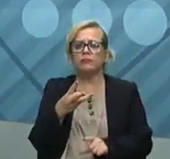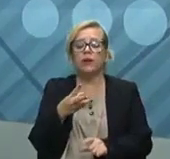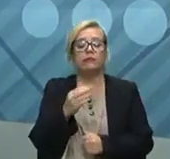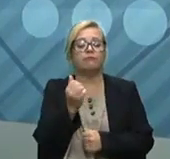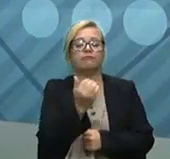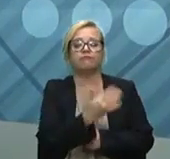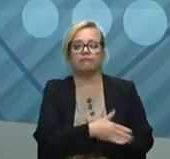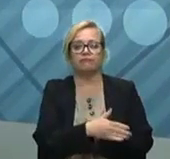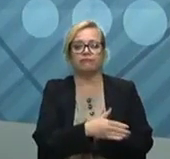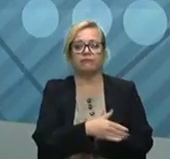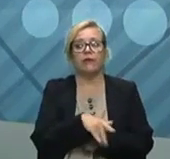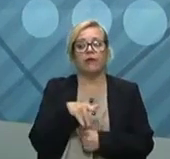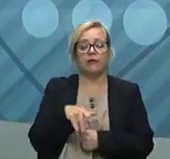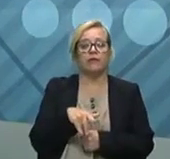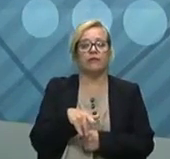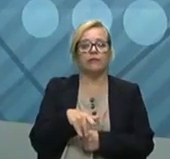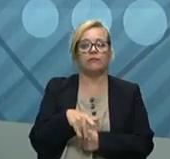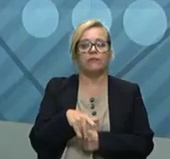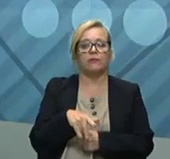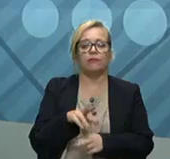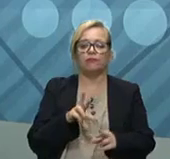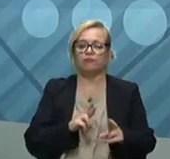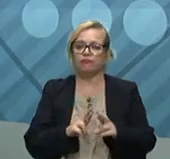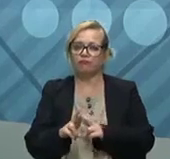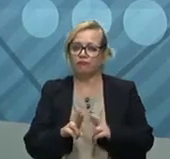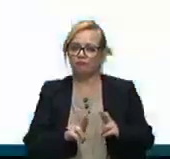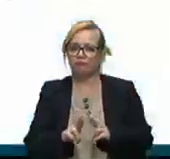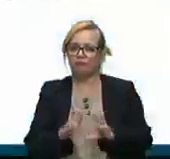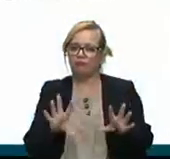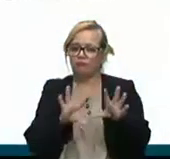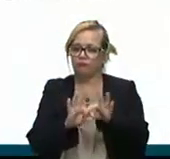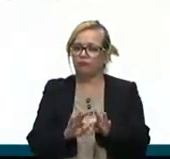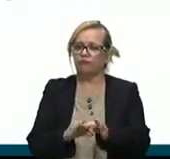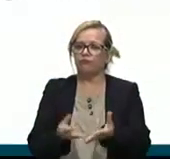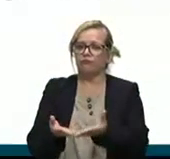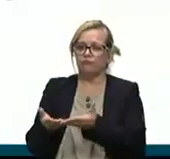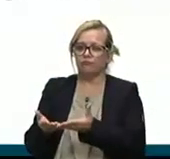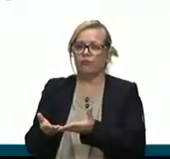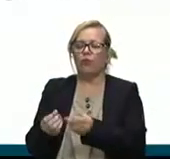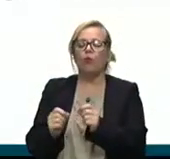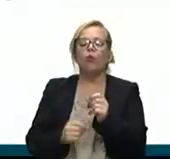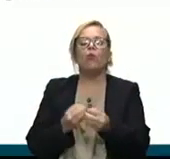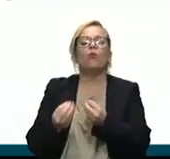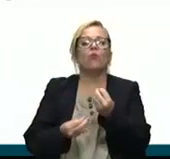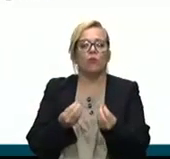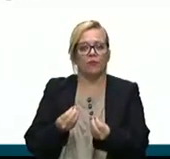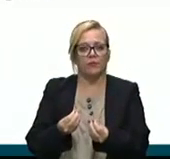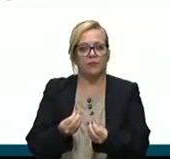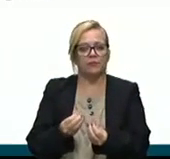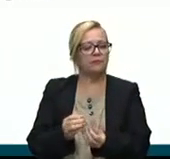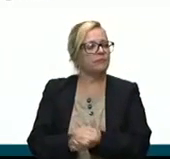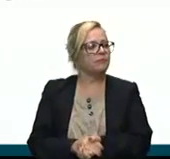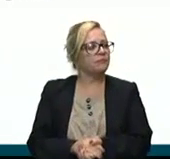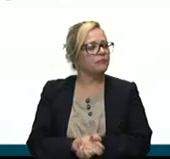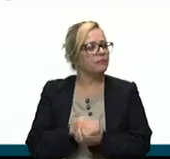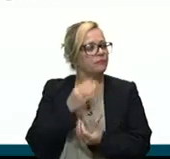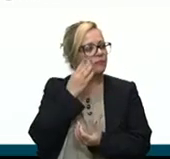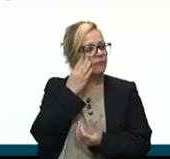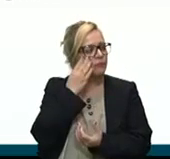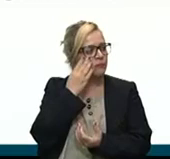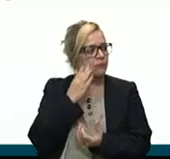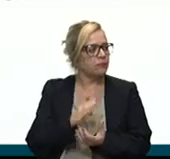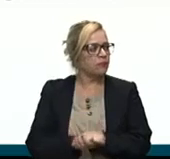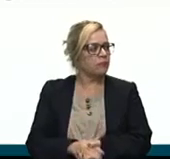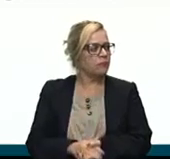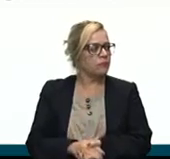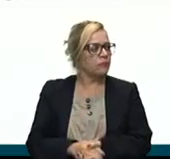testar, então, esse coeficiente de correlação. Acompanhe comigo no quadro os passos, então, a serem seguidos.